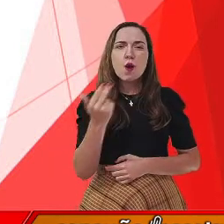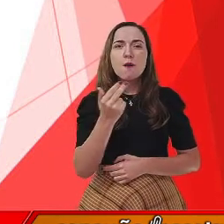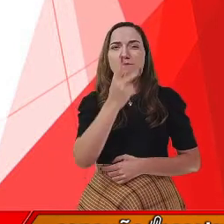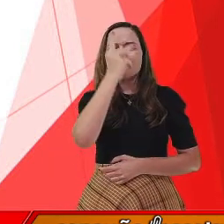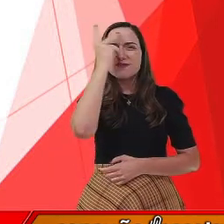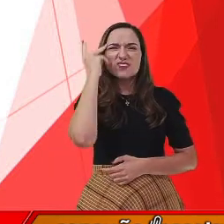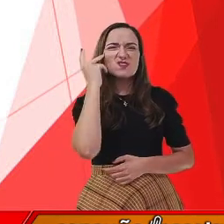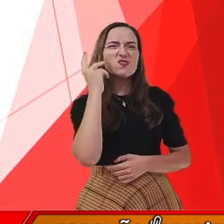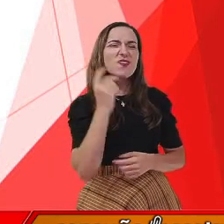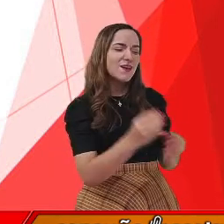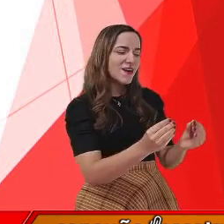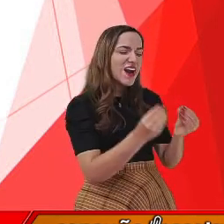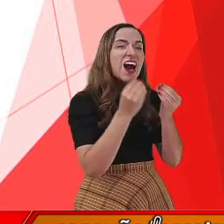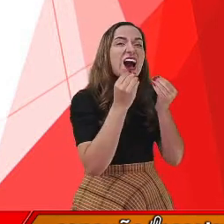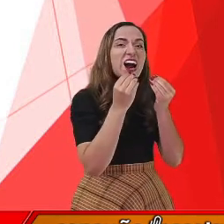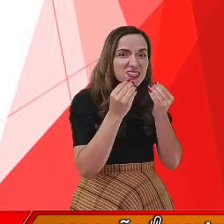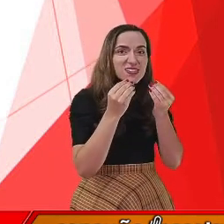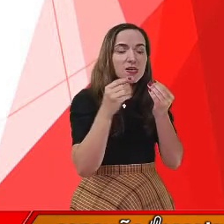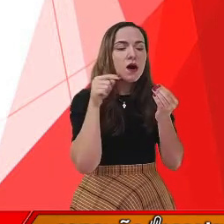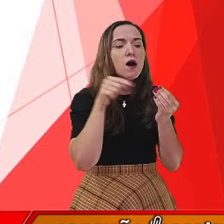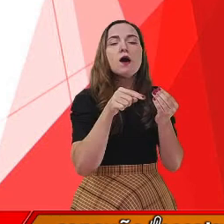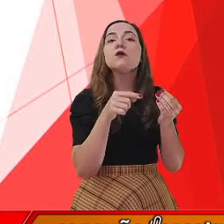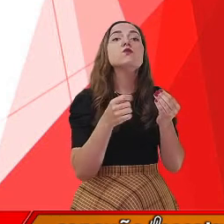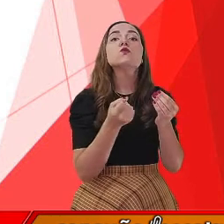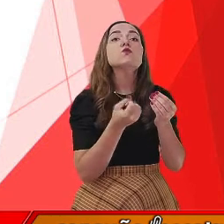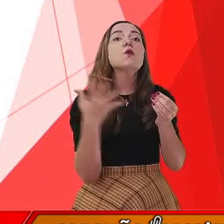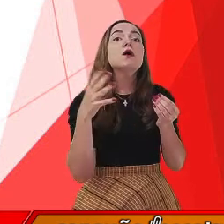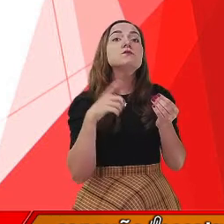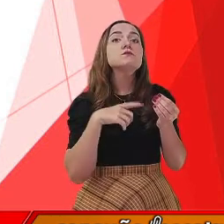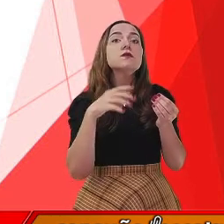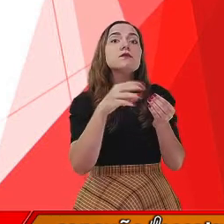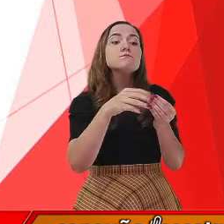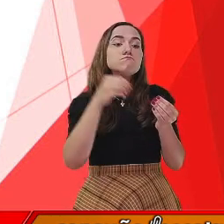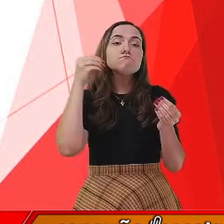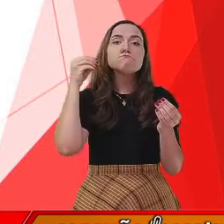mordidinha nela. Quantos pedaços foram retirados?